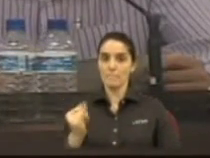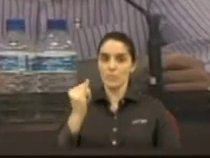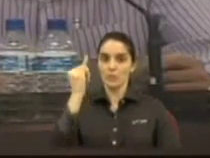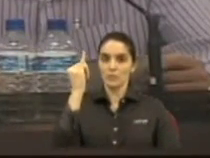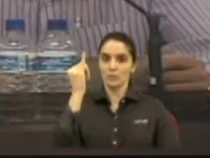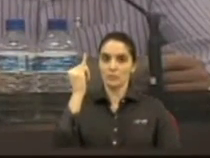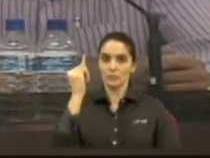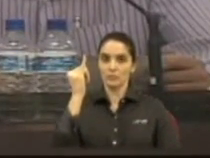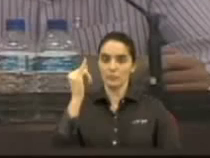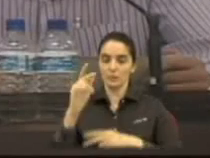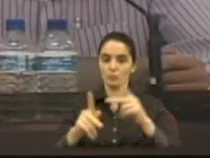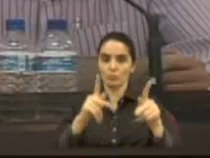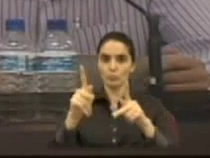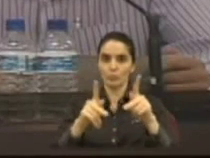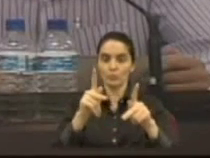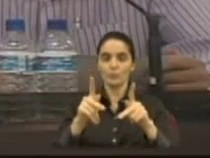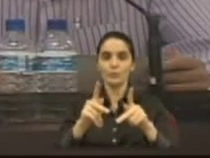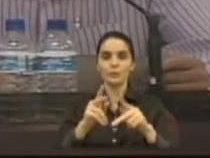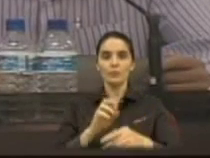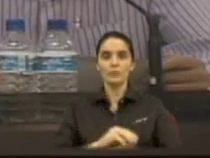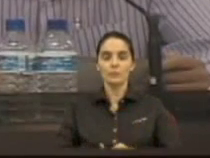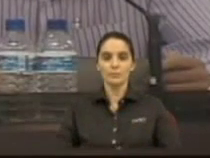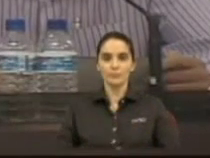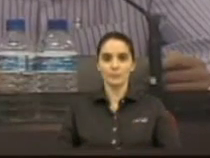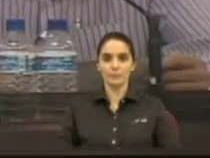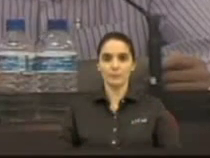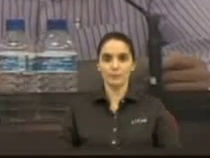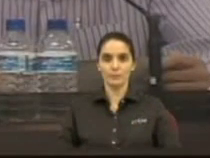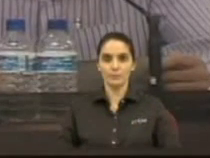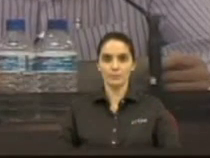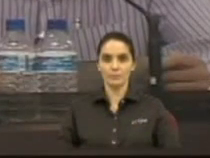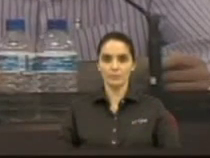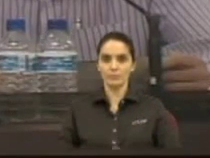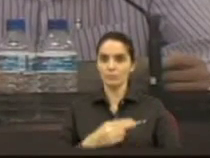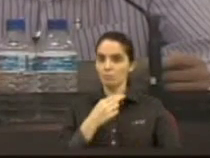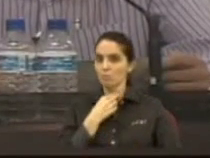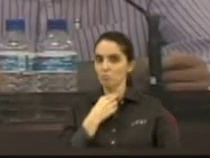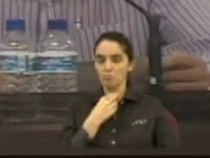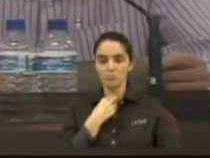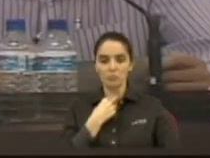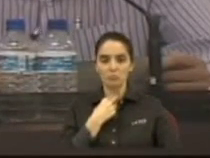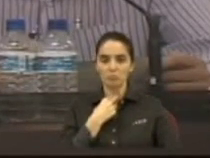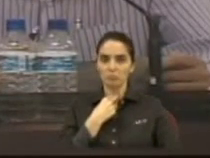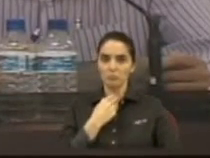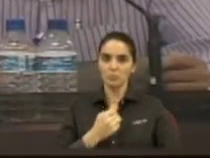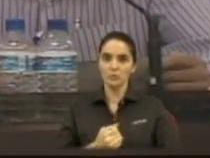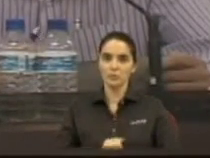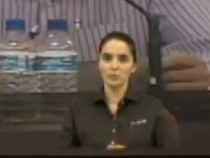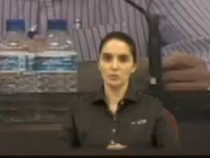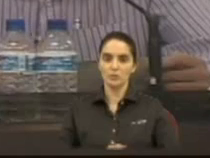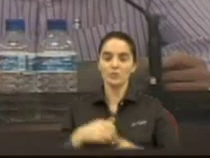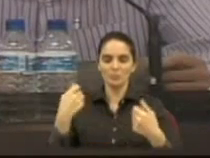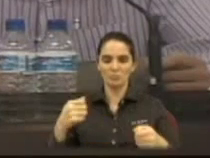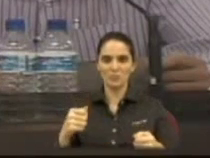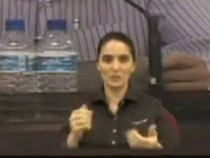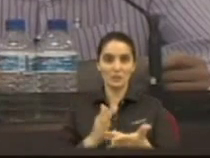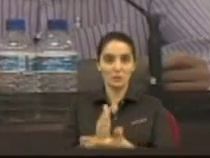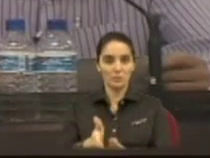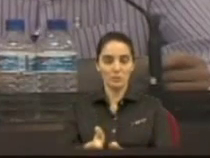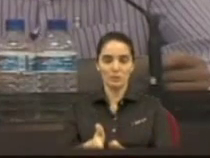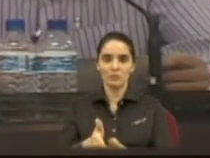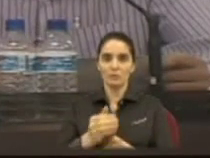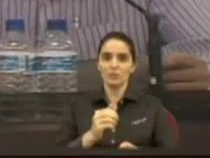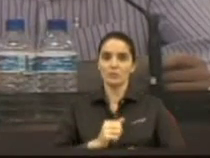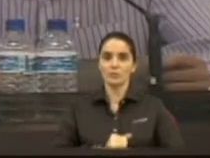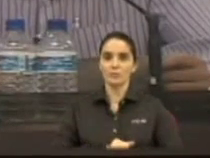interesse público, razão pela qual não pode o déficit bio entelado prescindir de uma aprovação célere